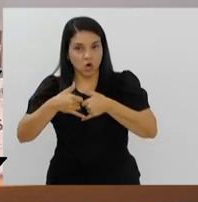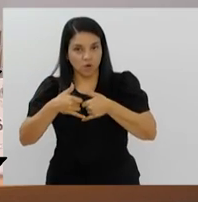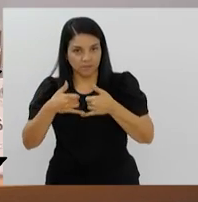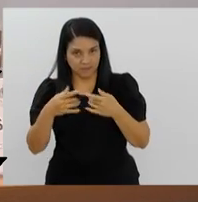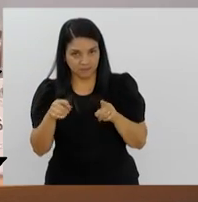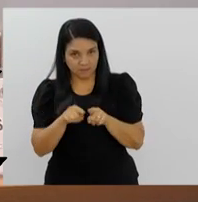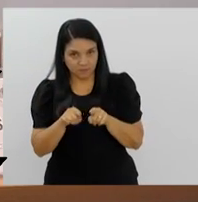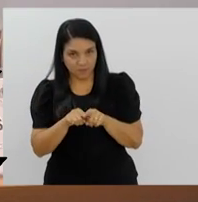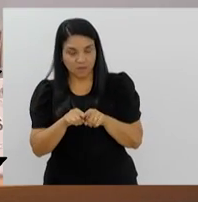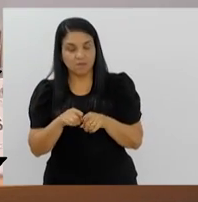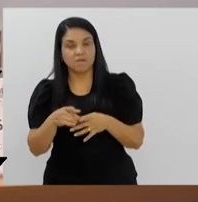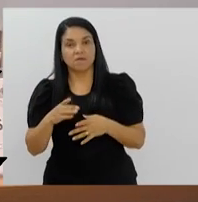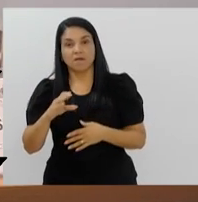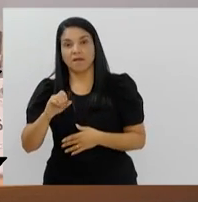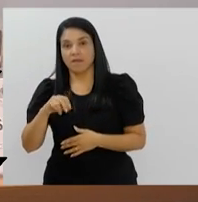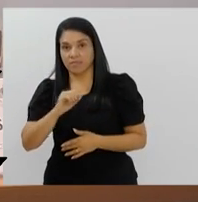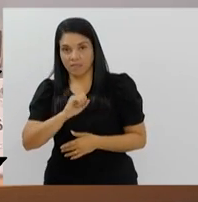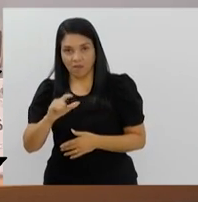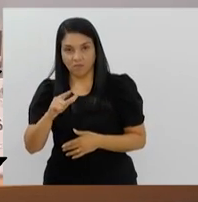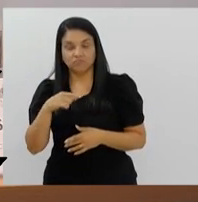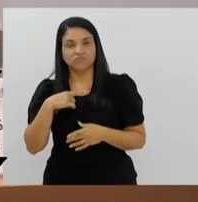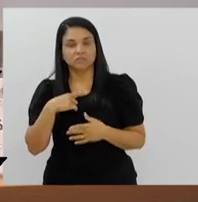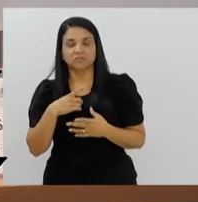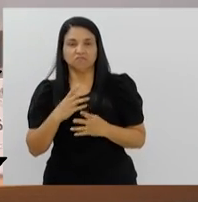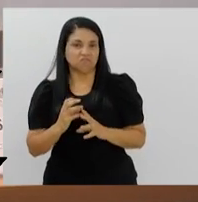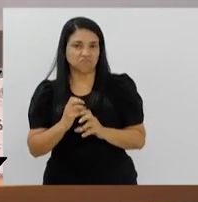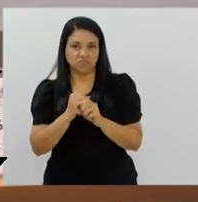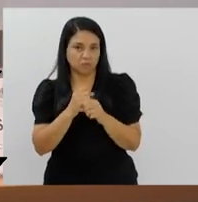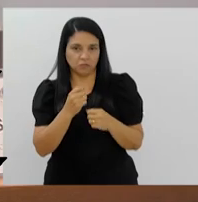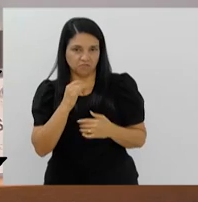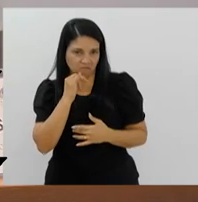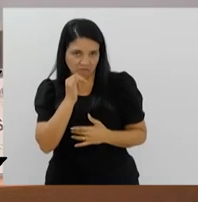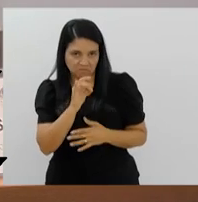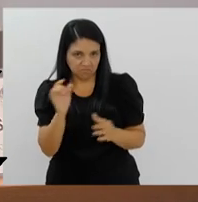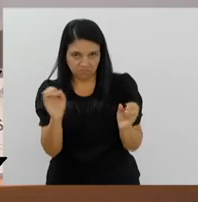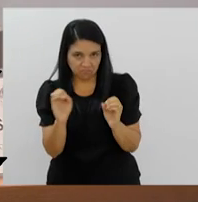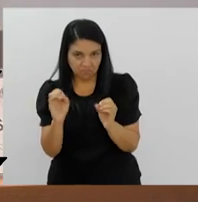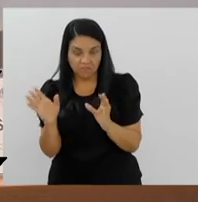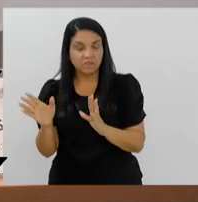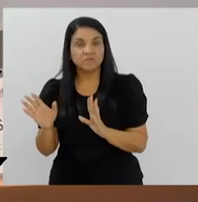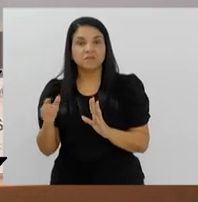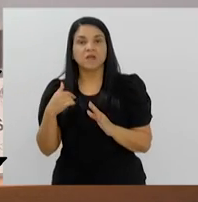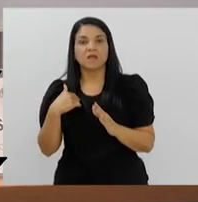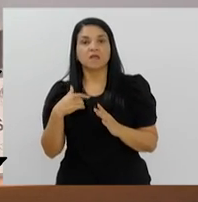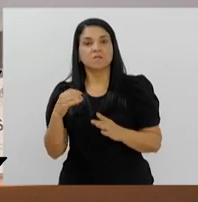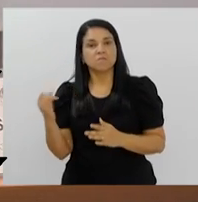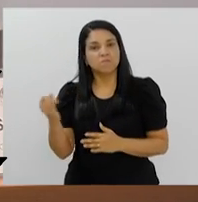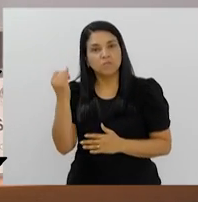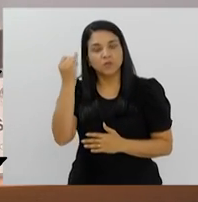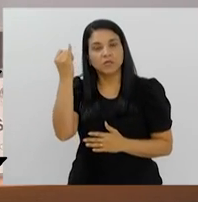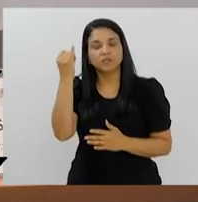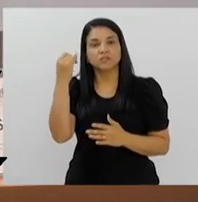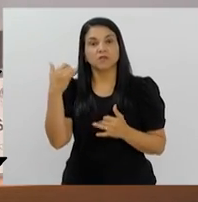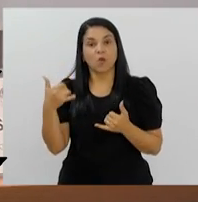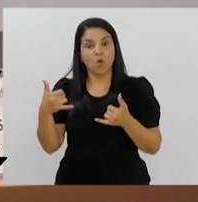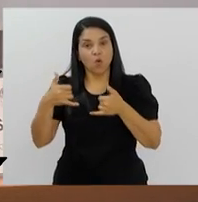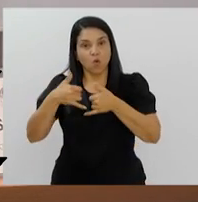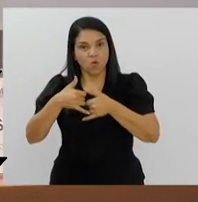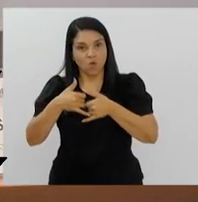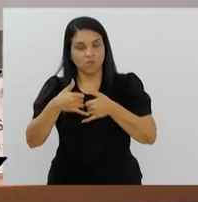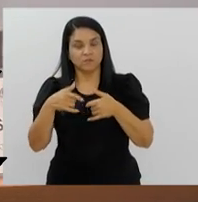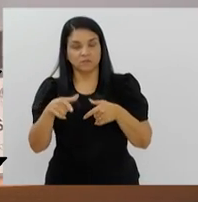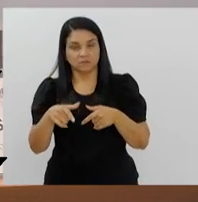trazer grandes números aqui eh é importante dizer que esse canal vossa excelência eh só para ficar